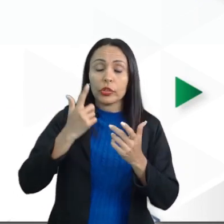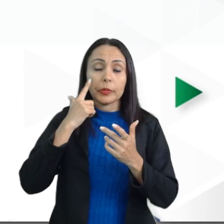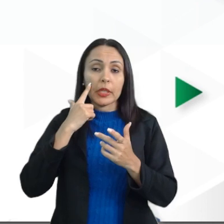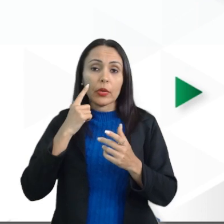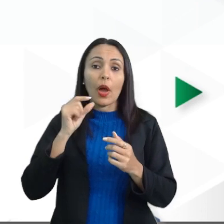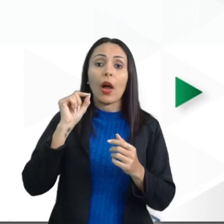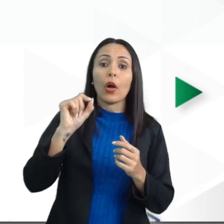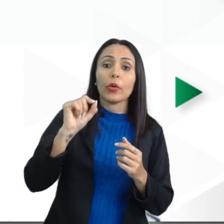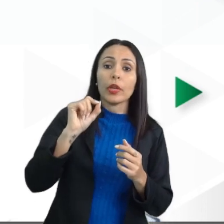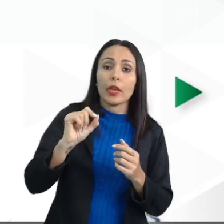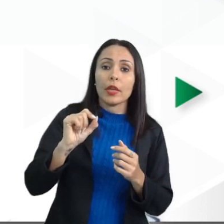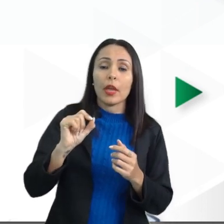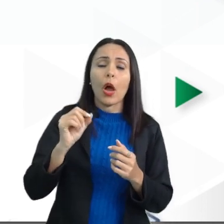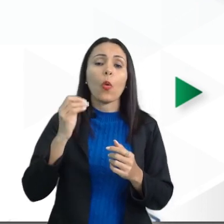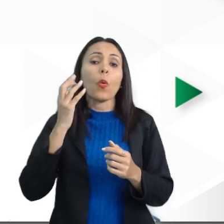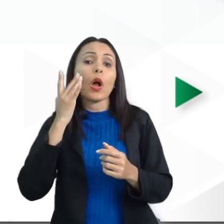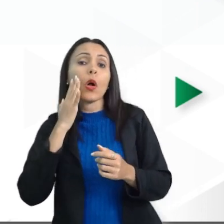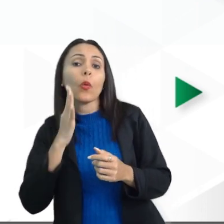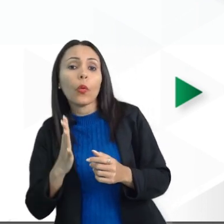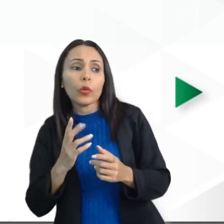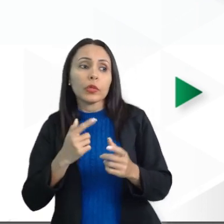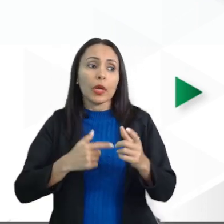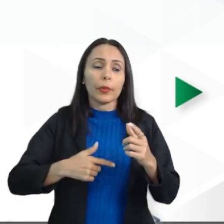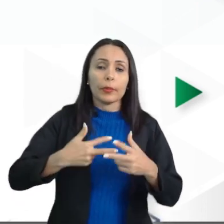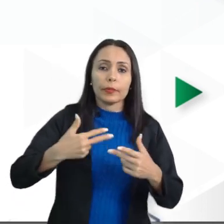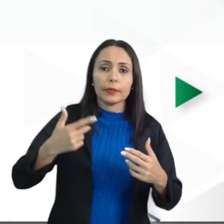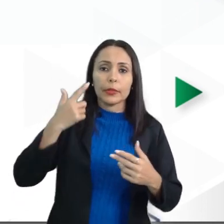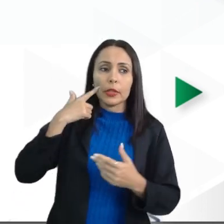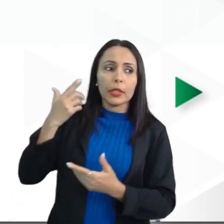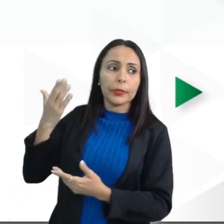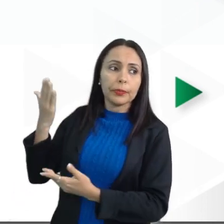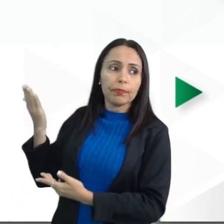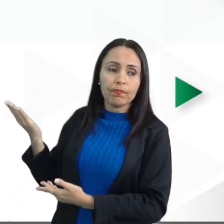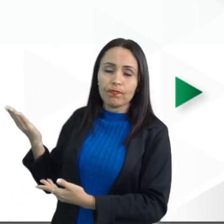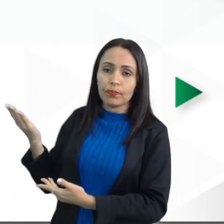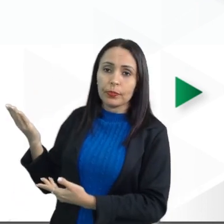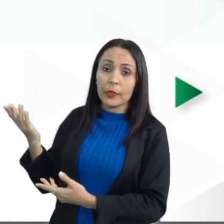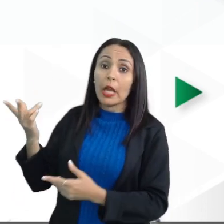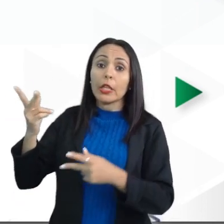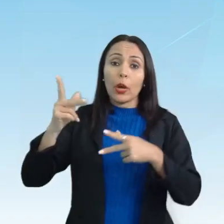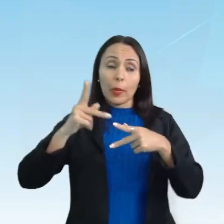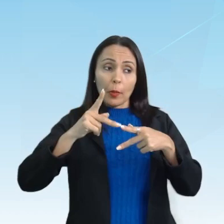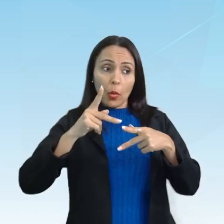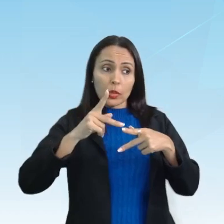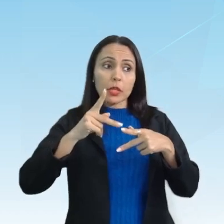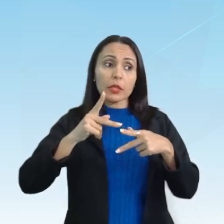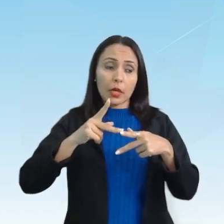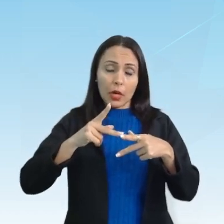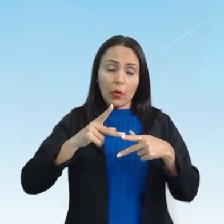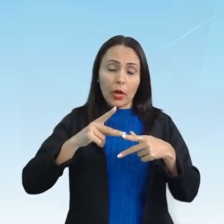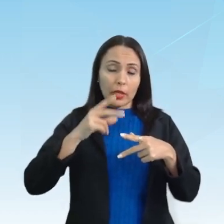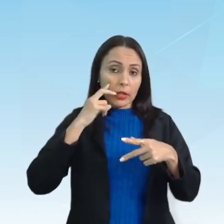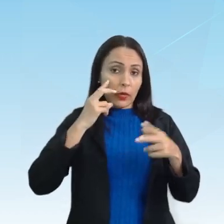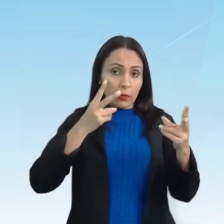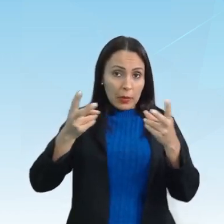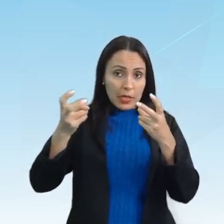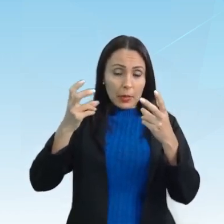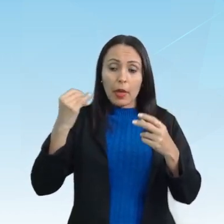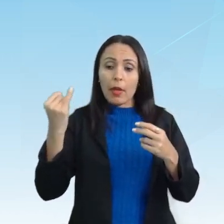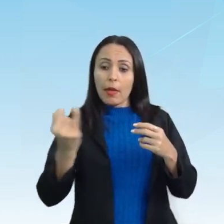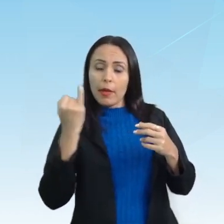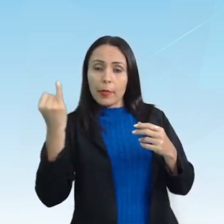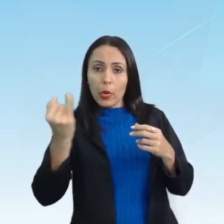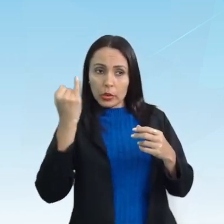ceder a alguma coisa. Então, olha aí a questão da preposição. Então, a melhor resposta é a